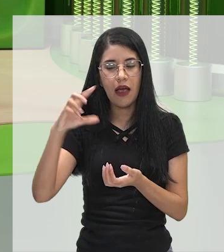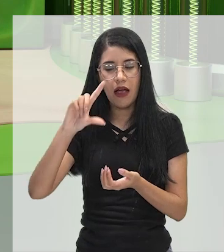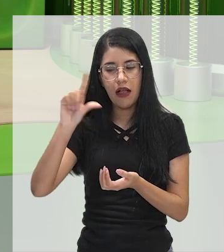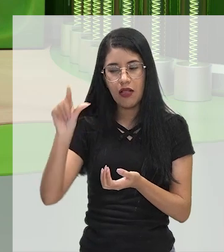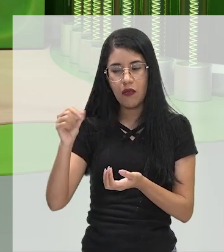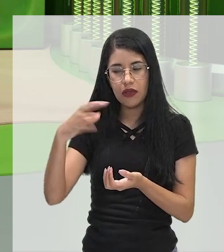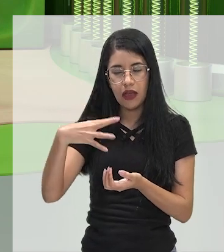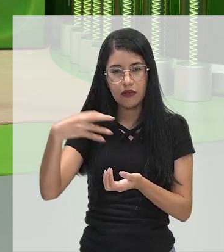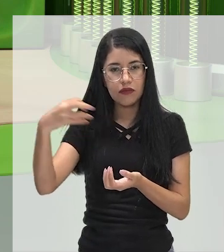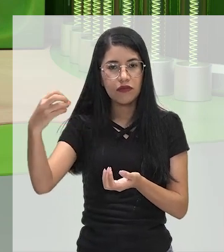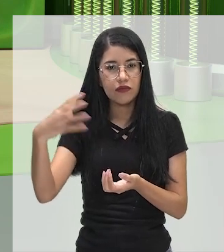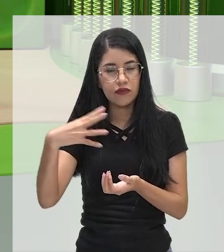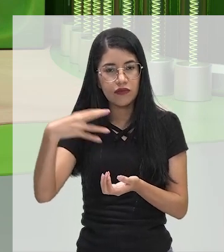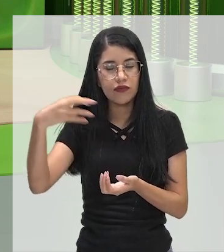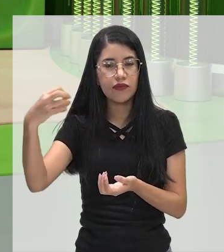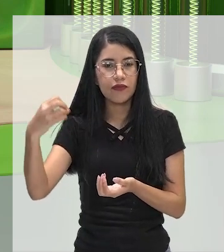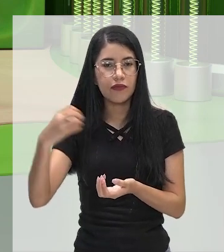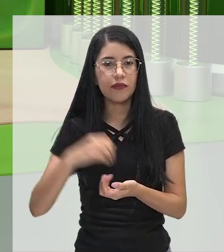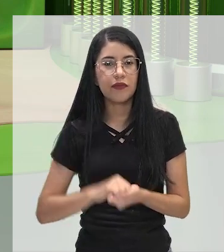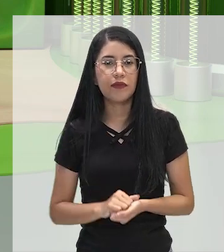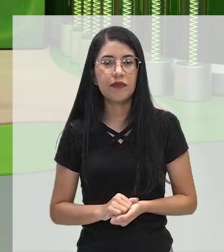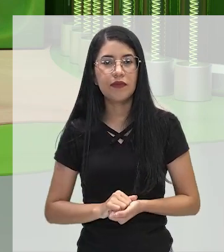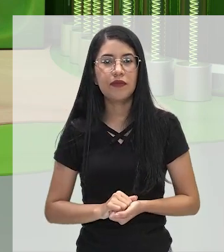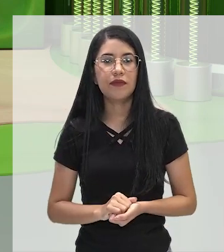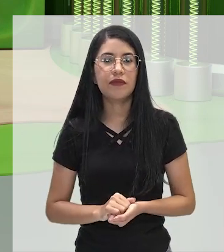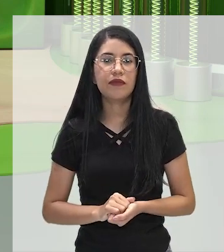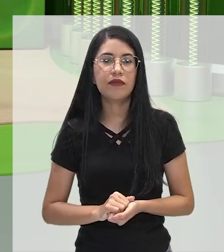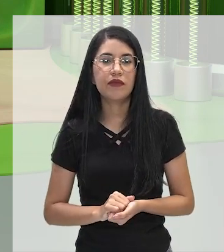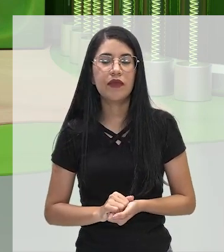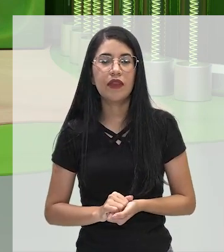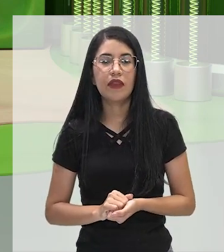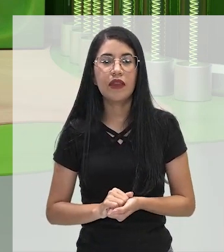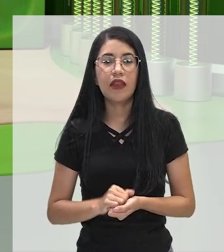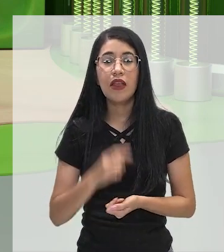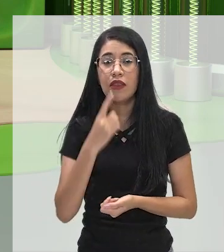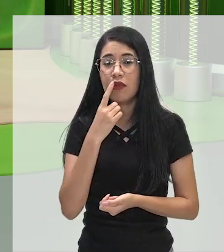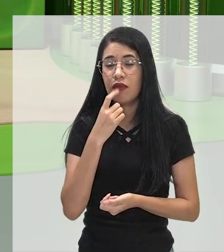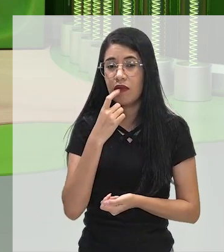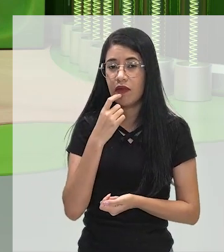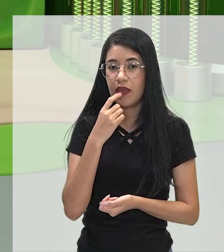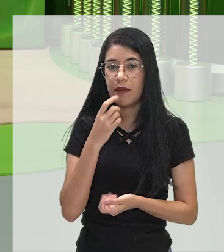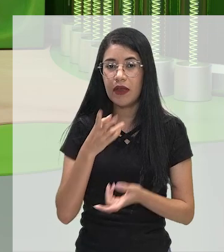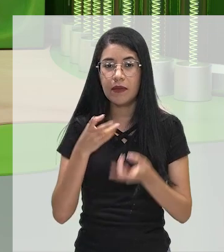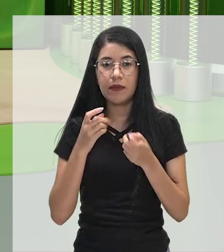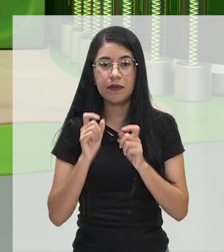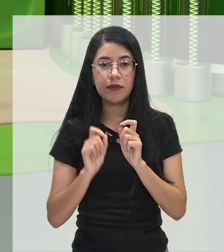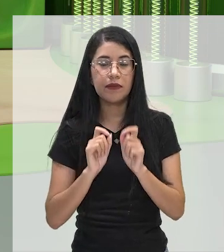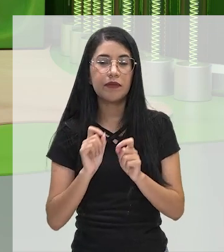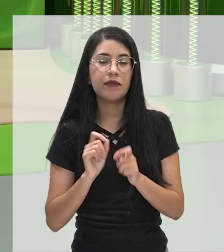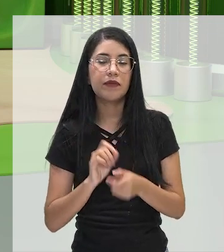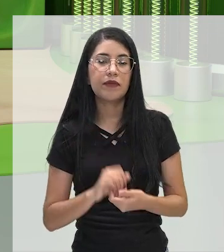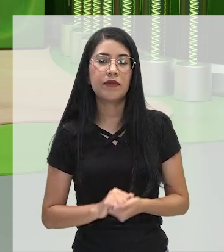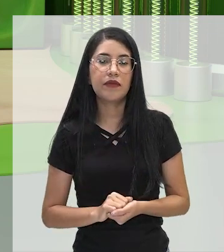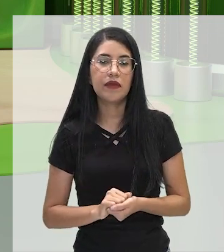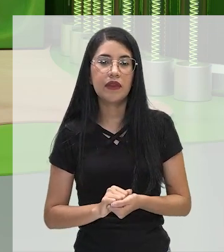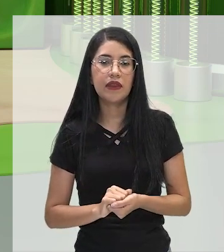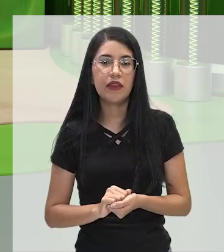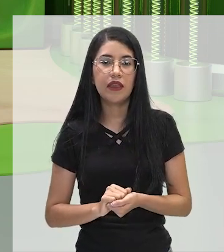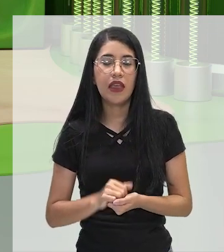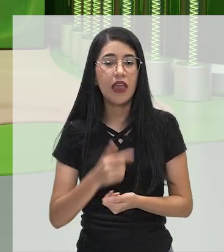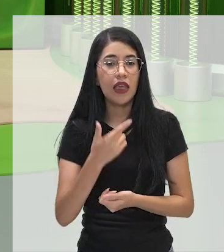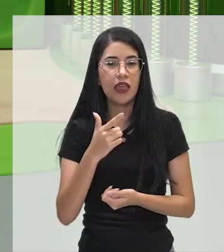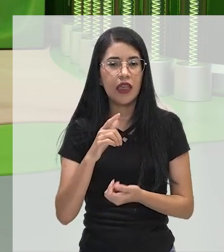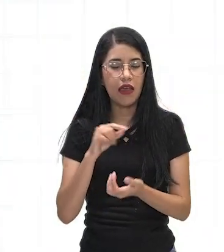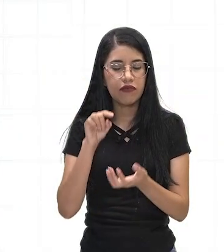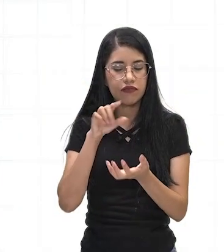Lua está atraindo ali essa gravidade, certo? E em vermelho você observa que no outro ponto, onde não está sendo